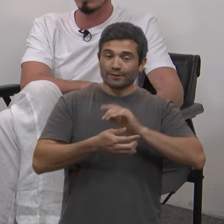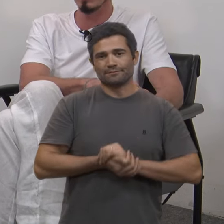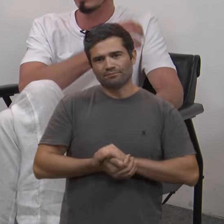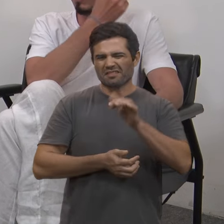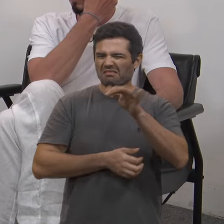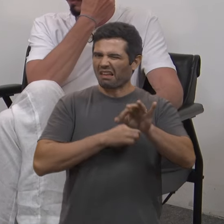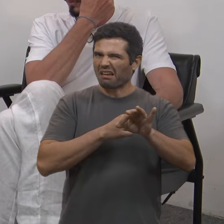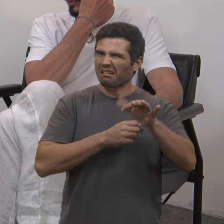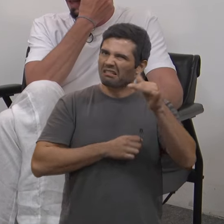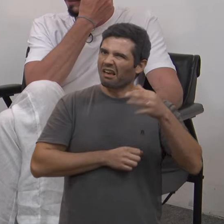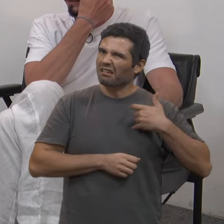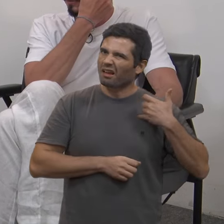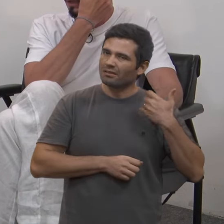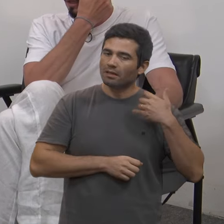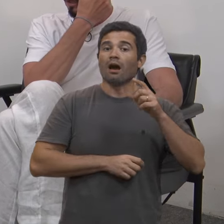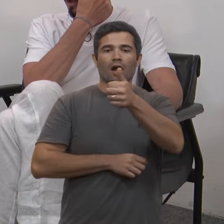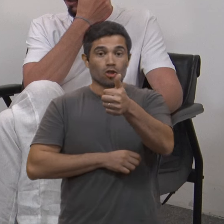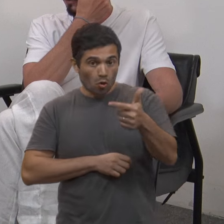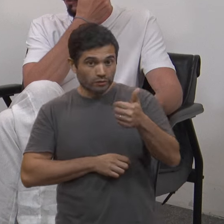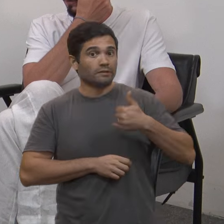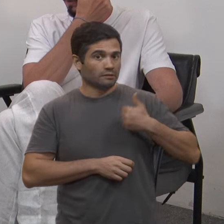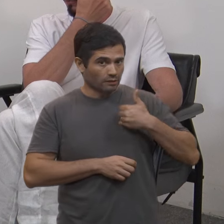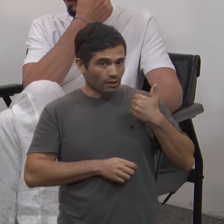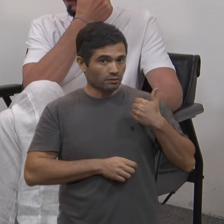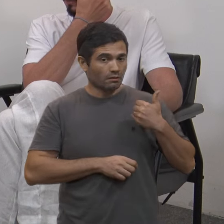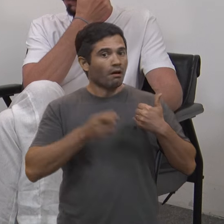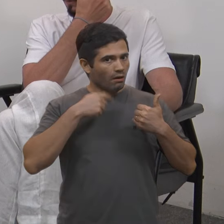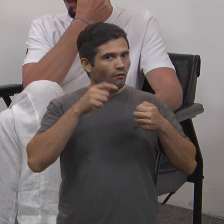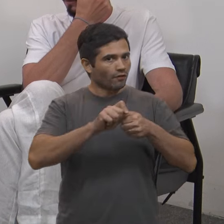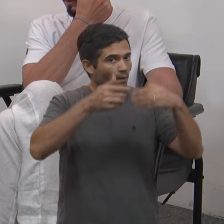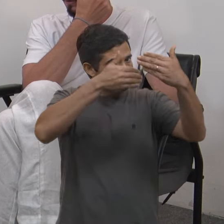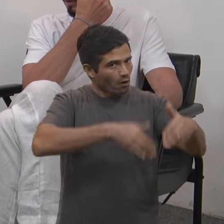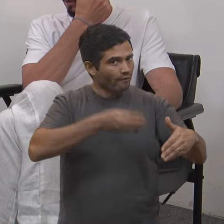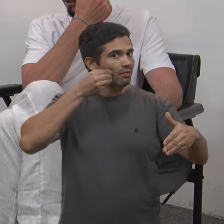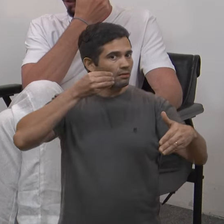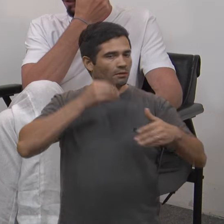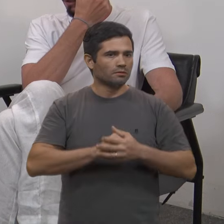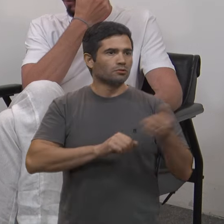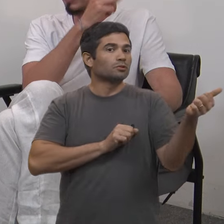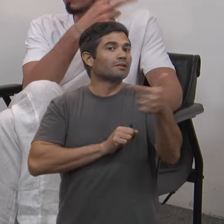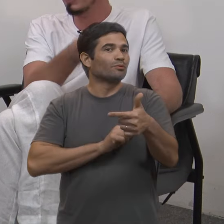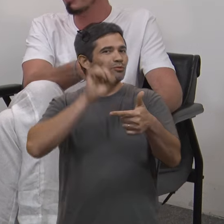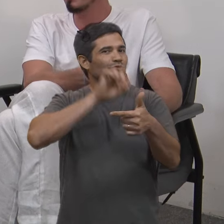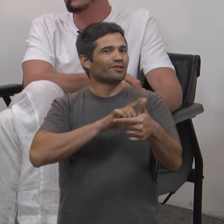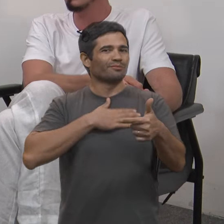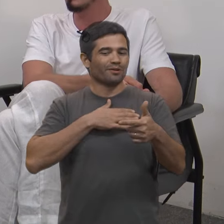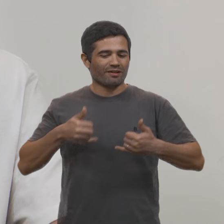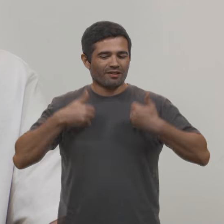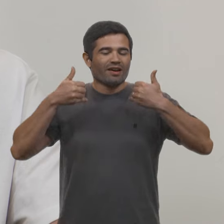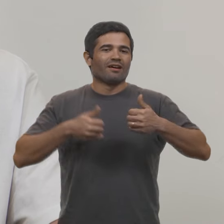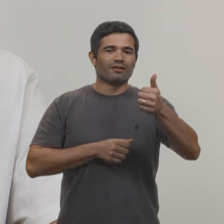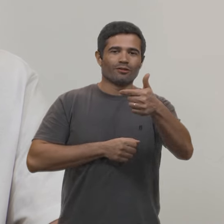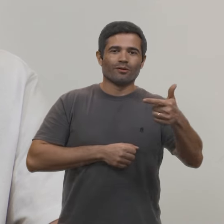aí, isso quando eu tinha uns 10 anos. E aí, aos 12, eu fiz um teste. E o segundo teste, inclusive, foi no dia do